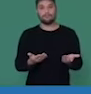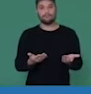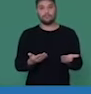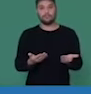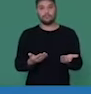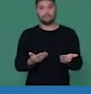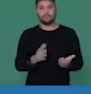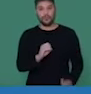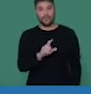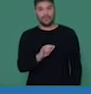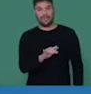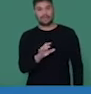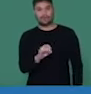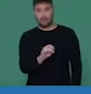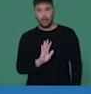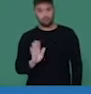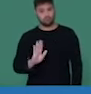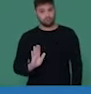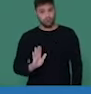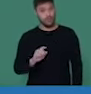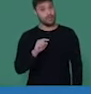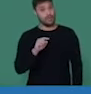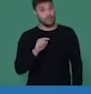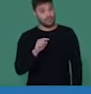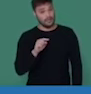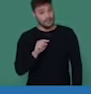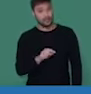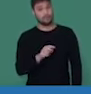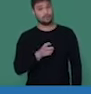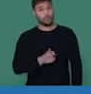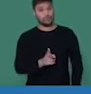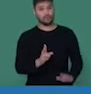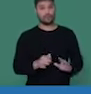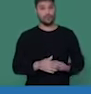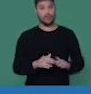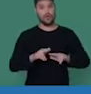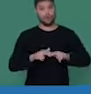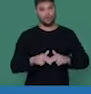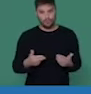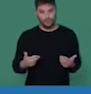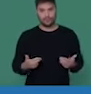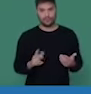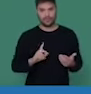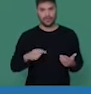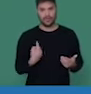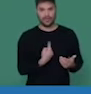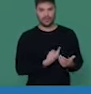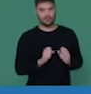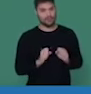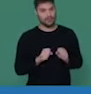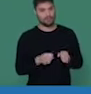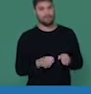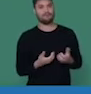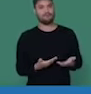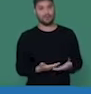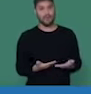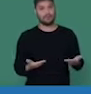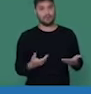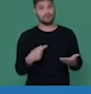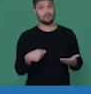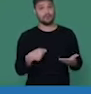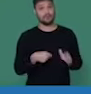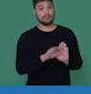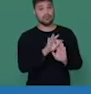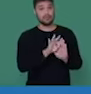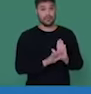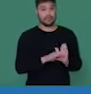previsão da coligação. Essa essência está preservada. Por isso que nós defendemos que temos que votar esse texto